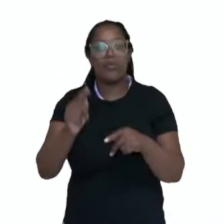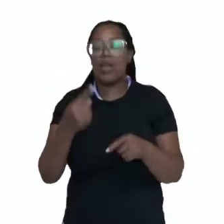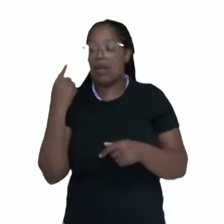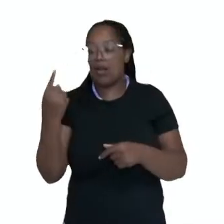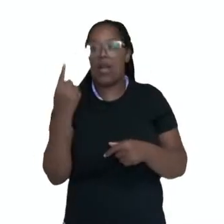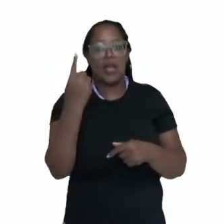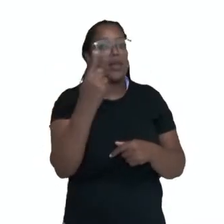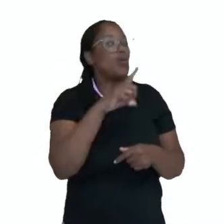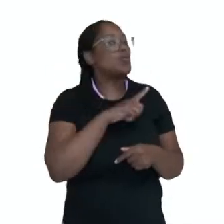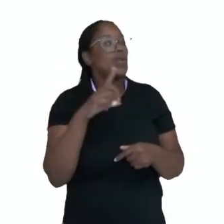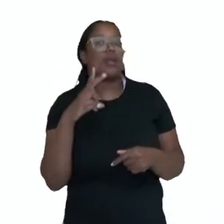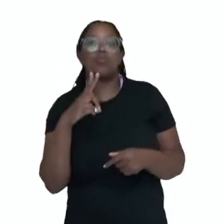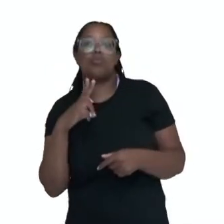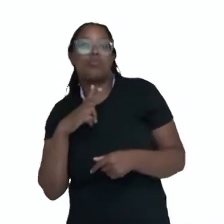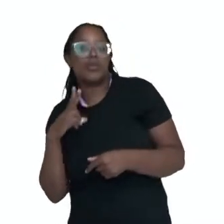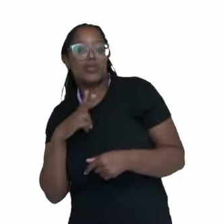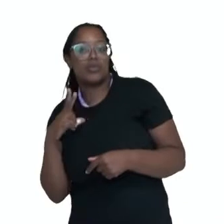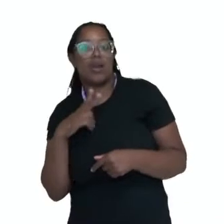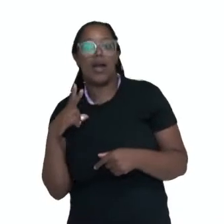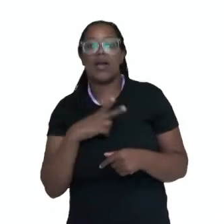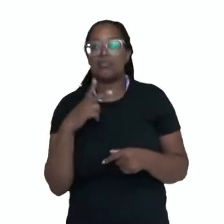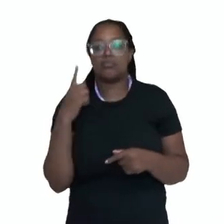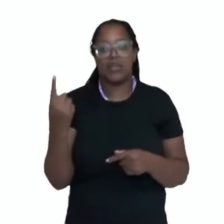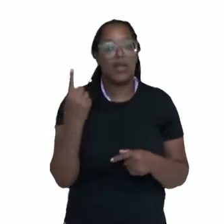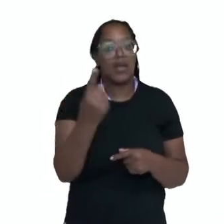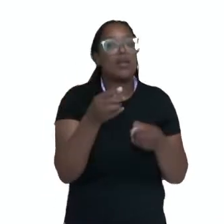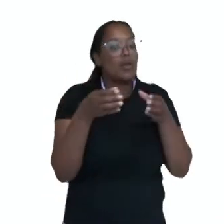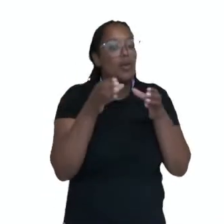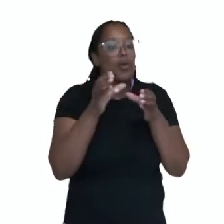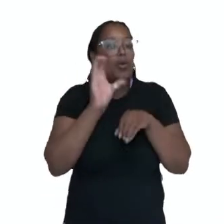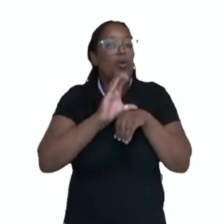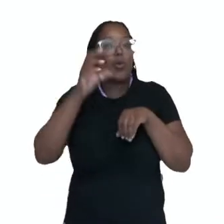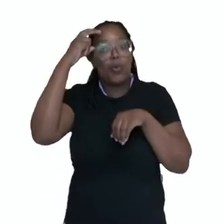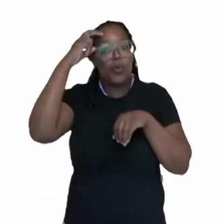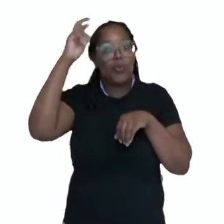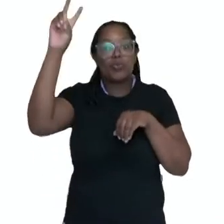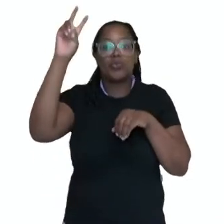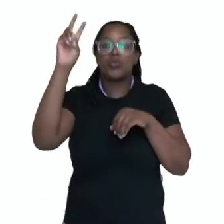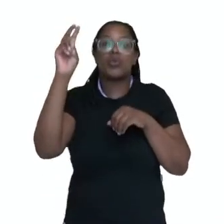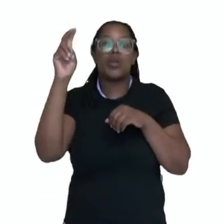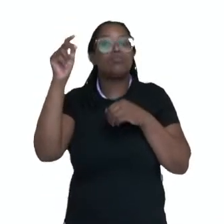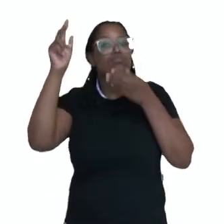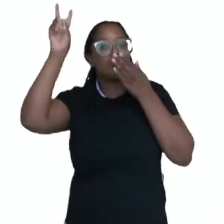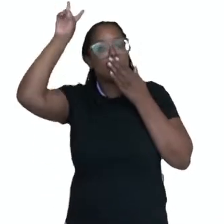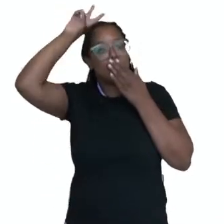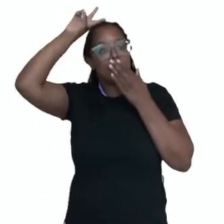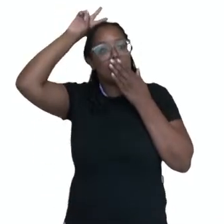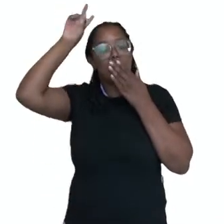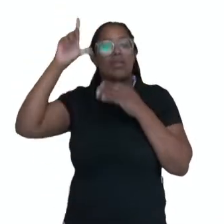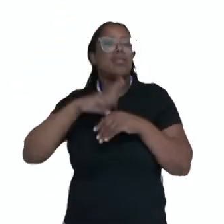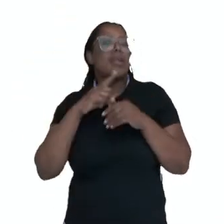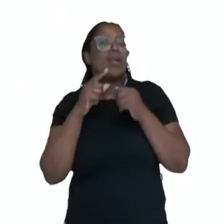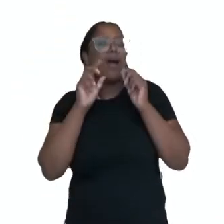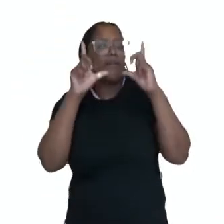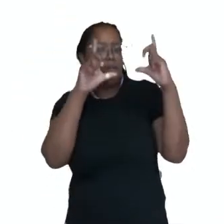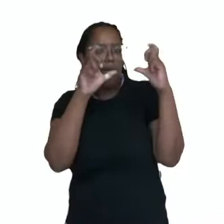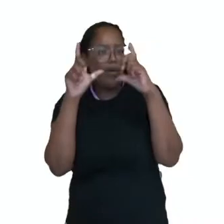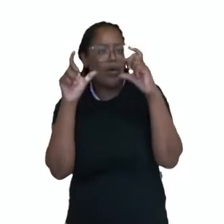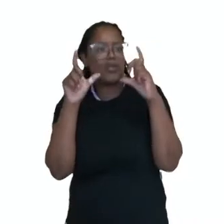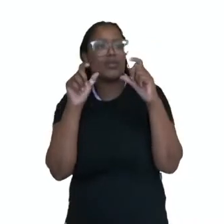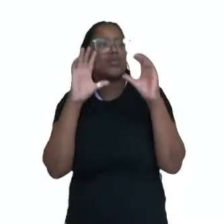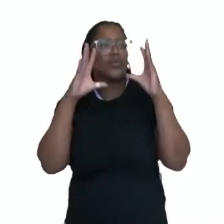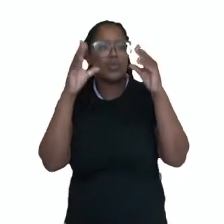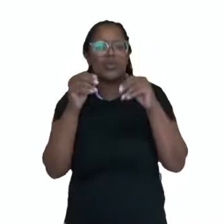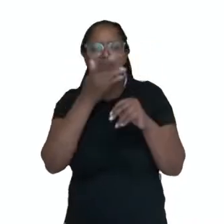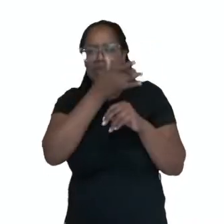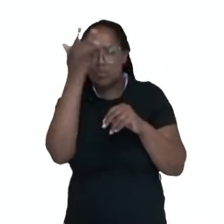representa características importantes de cada cultura indígena. E daí nós temos a imagem de um cocar, né? Que todo mundo